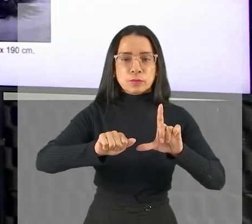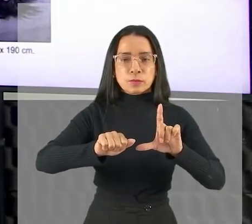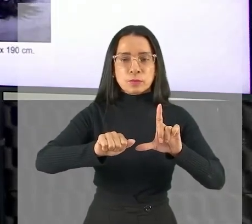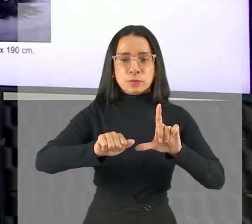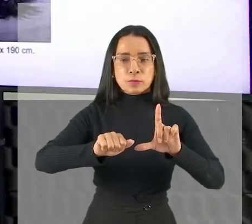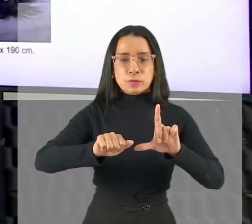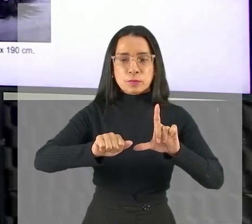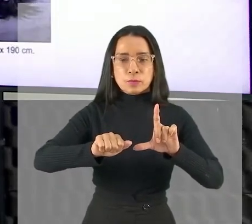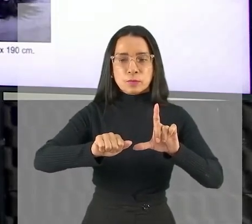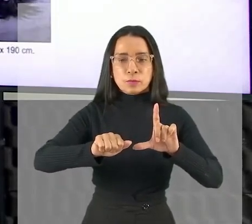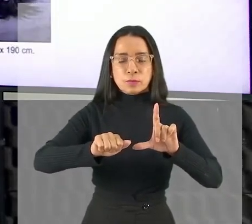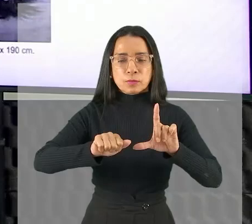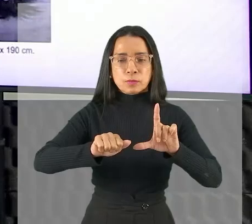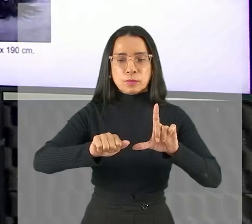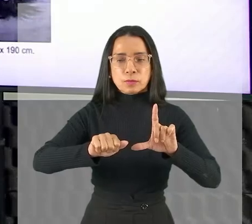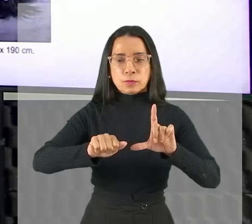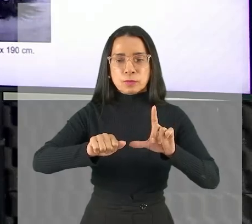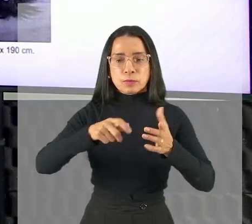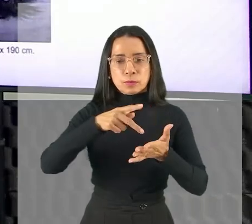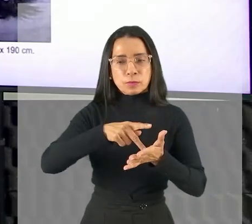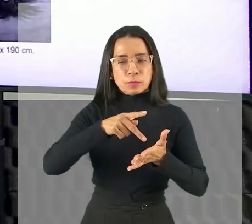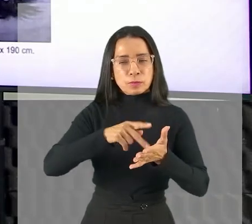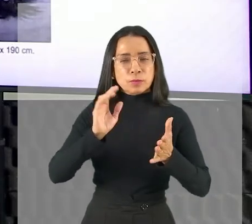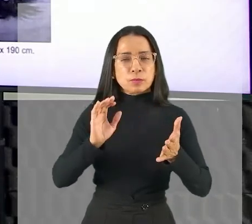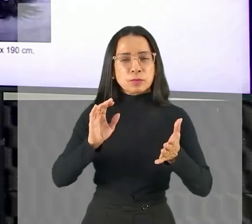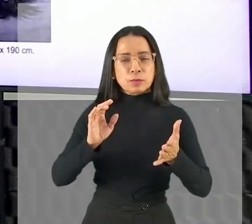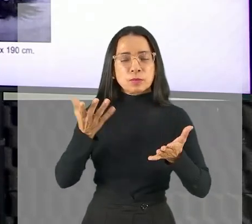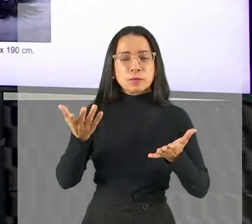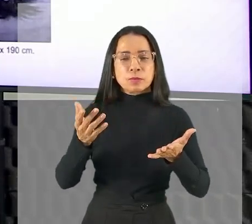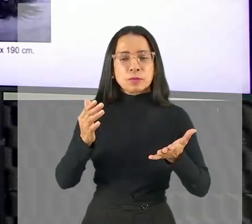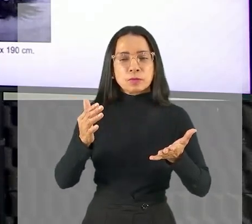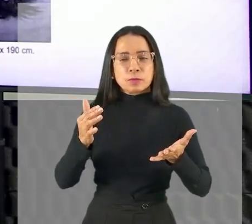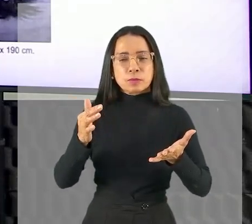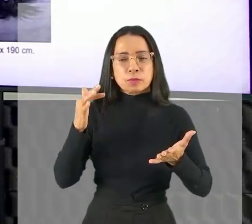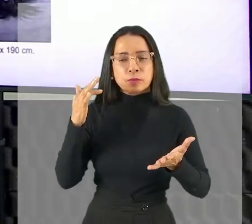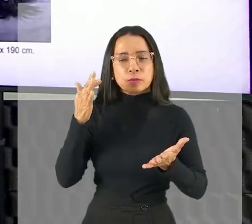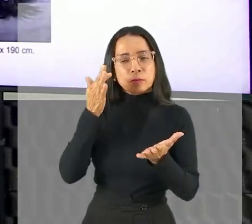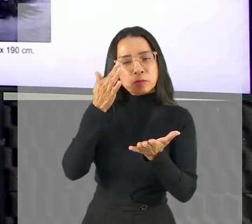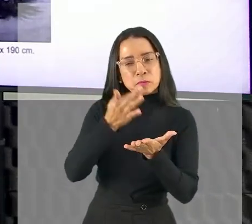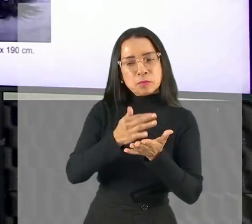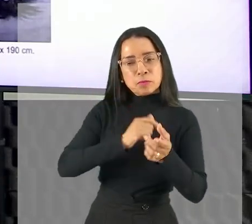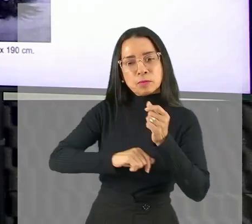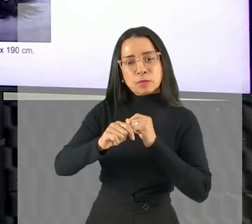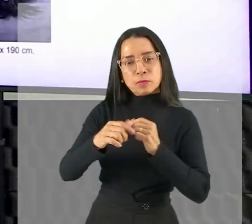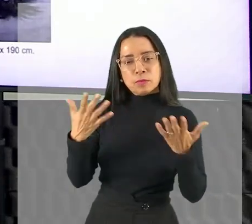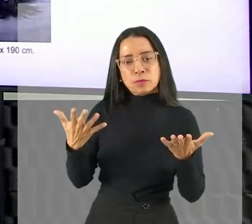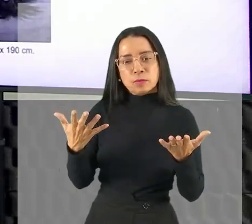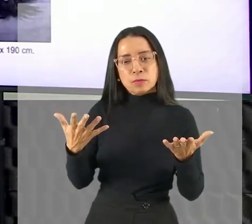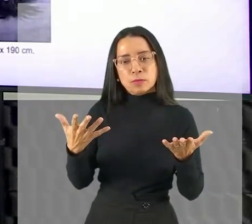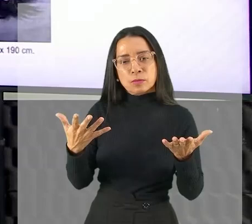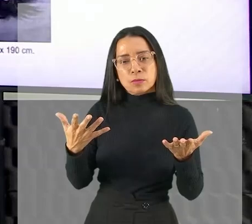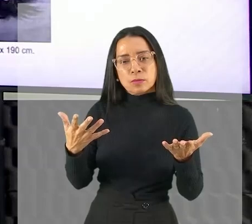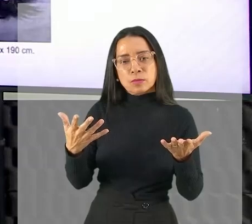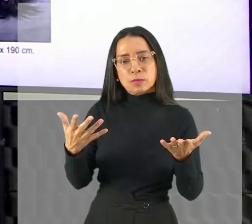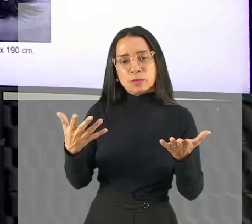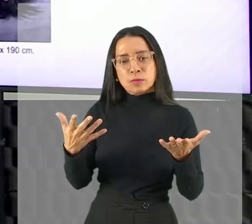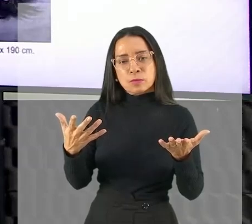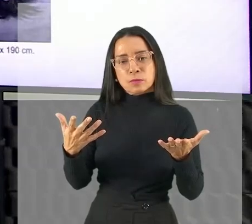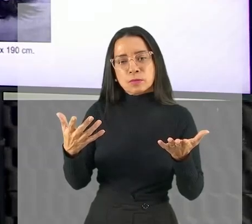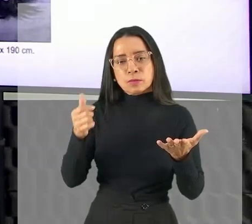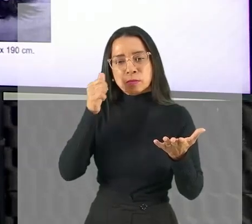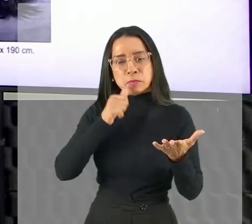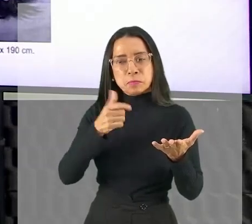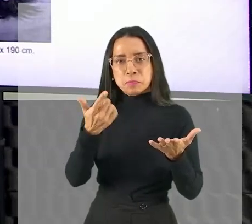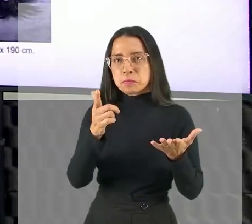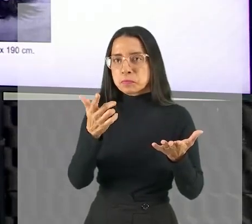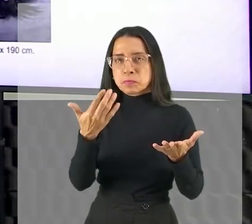voltar. Realmente, será que está fiel? Será que não está embelezando um pouco essa mulher, idealizando? Essa mulher não tem